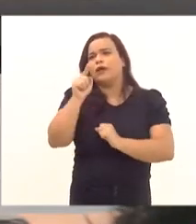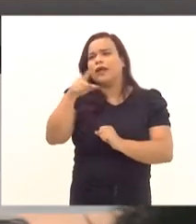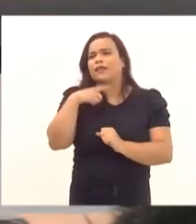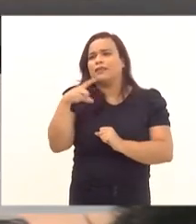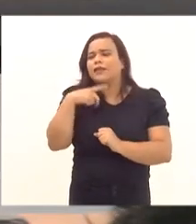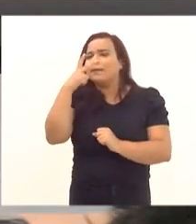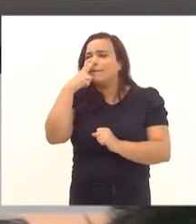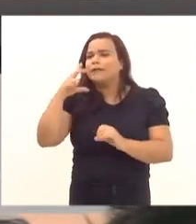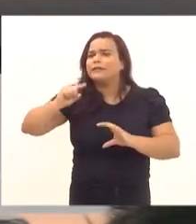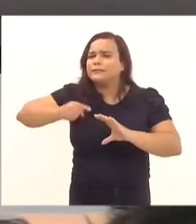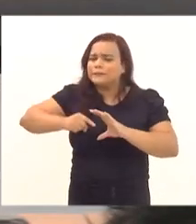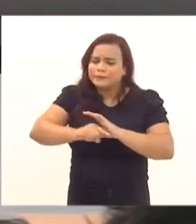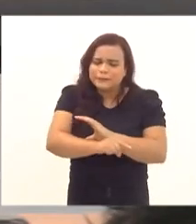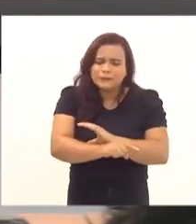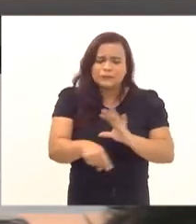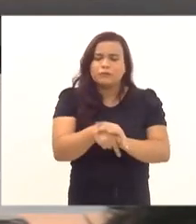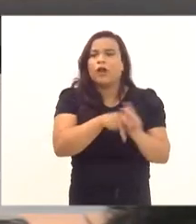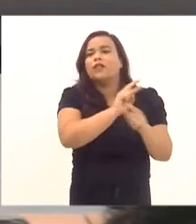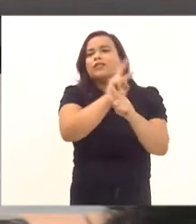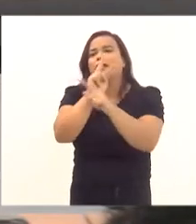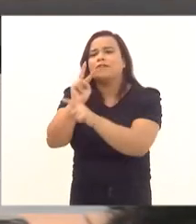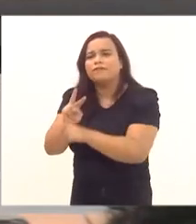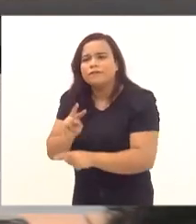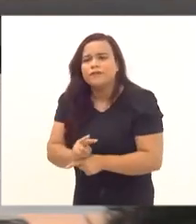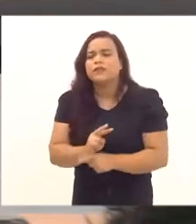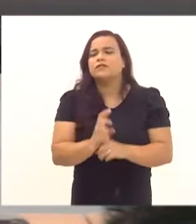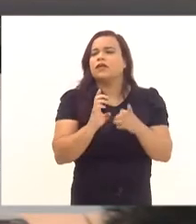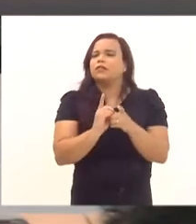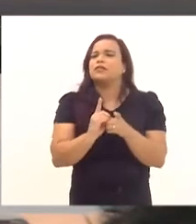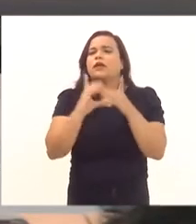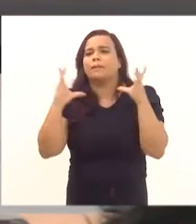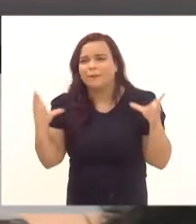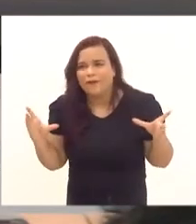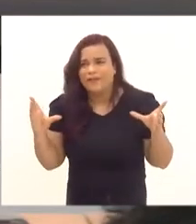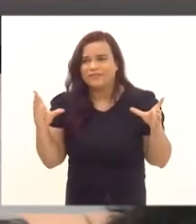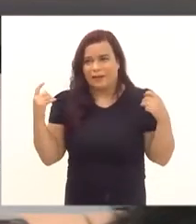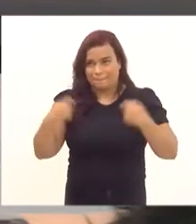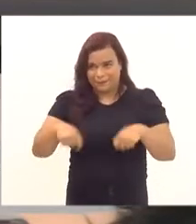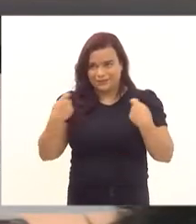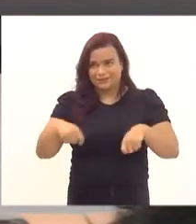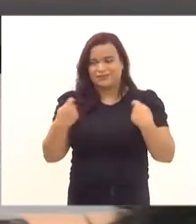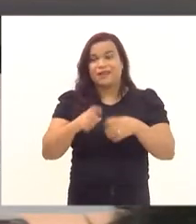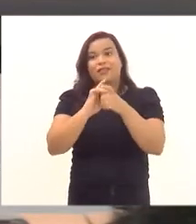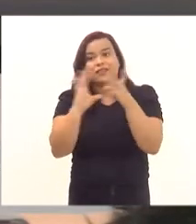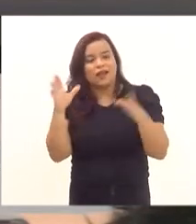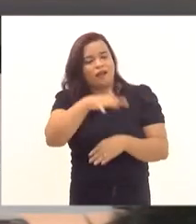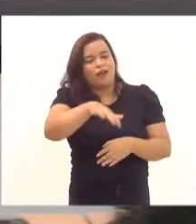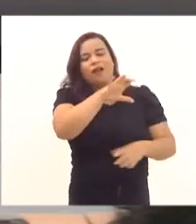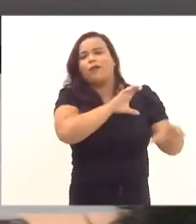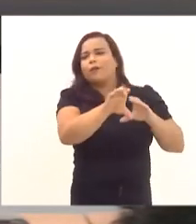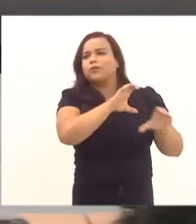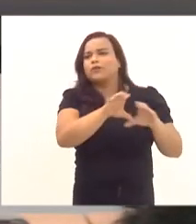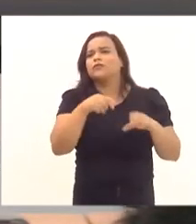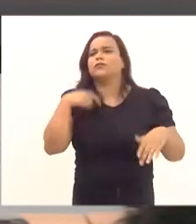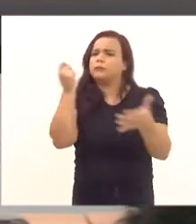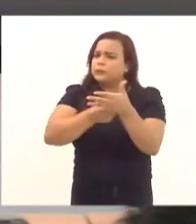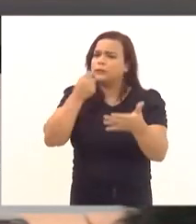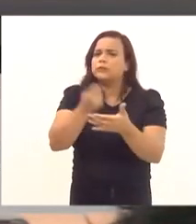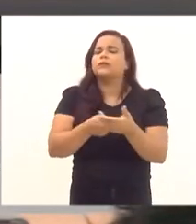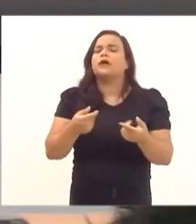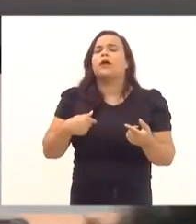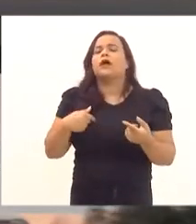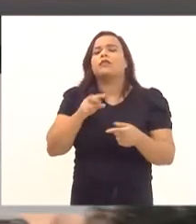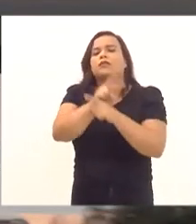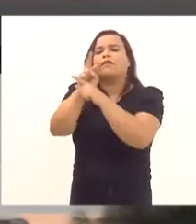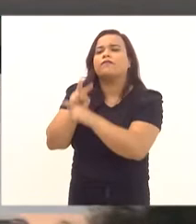e defesa da Democracia porque não há estado democrático direito tem democratização da comunicação entre gerados em defesa da